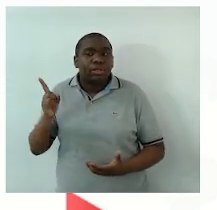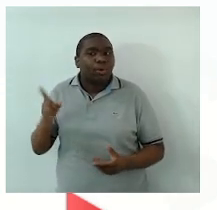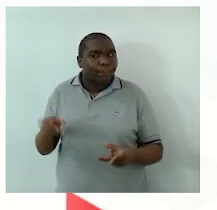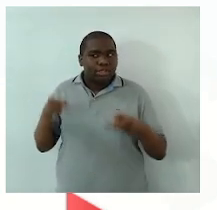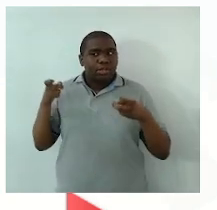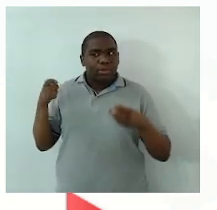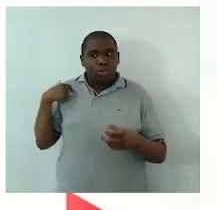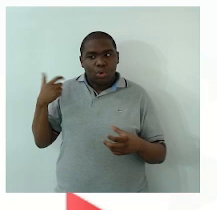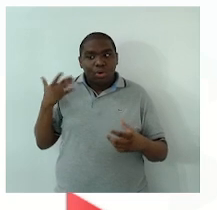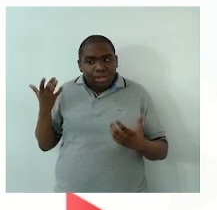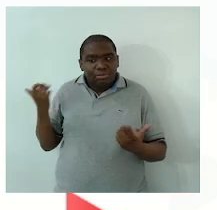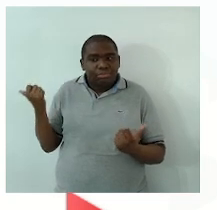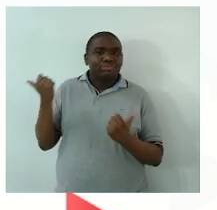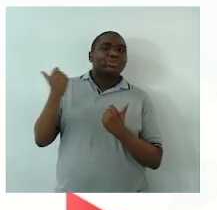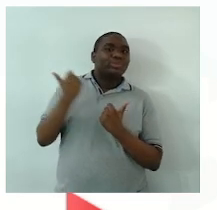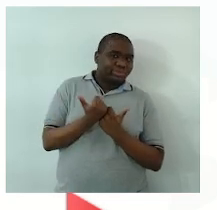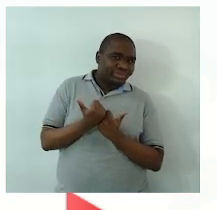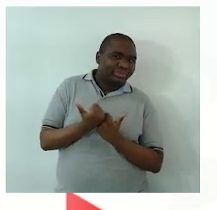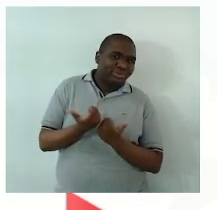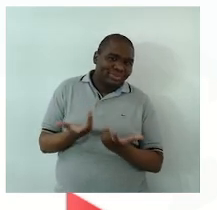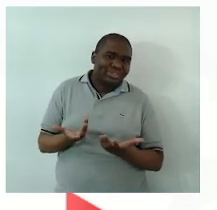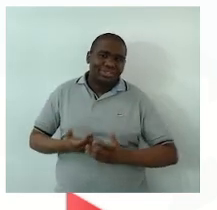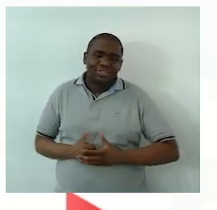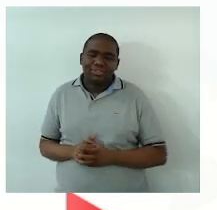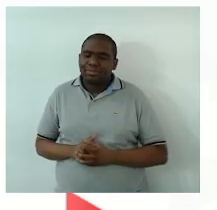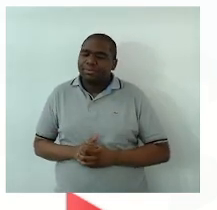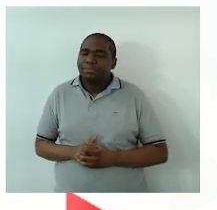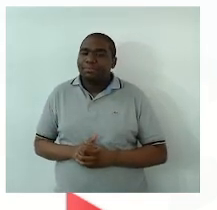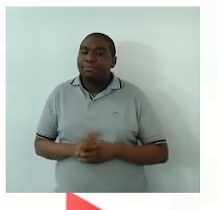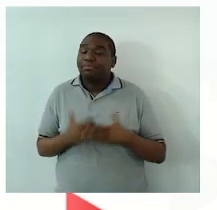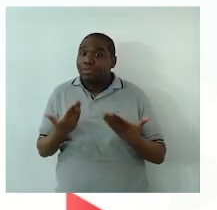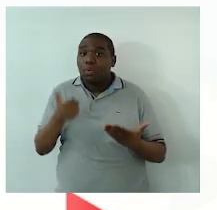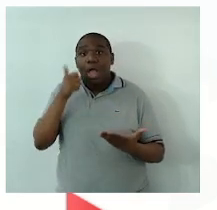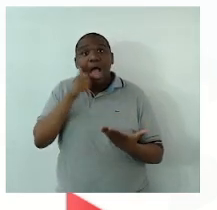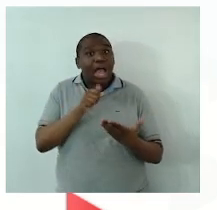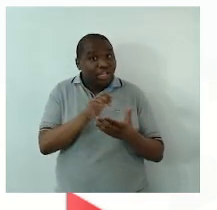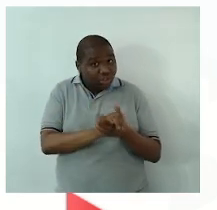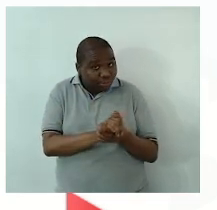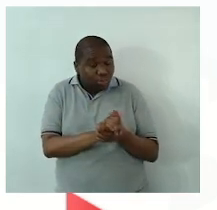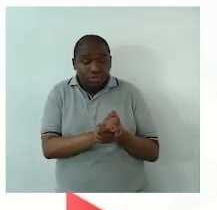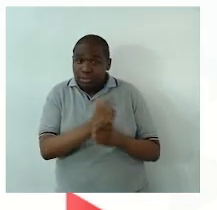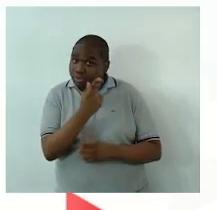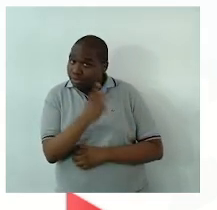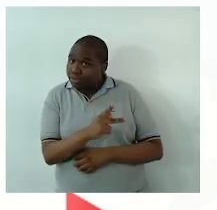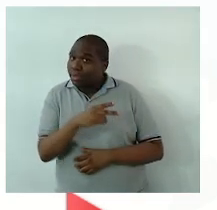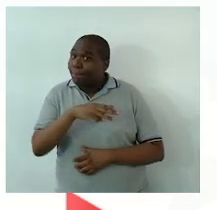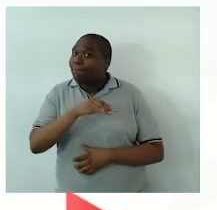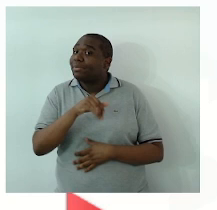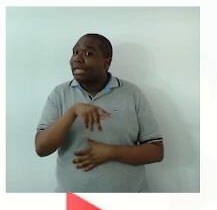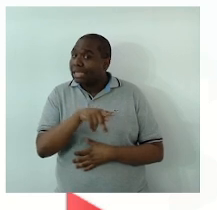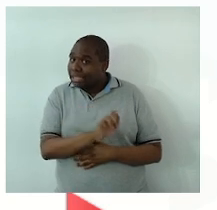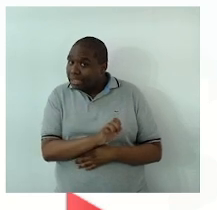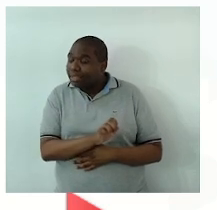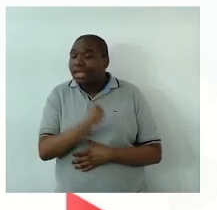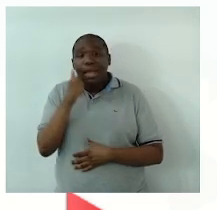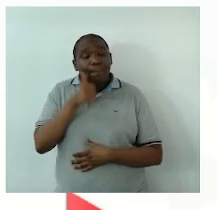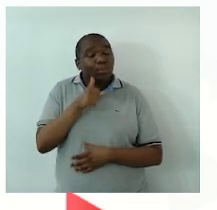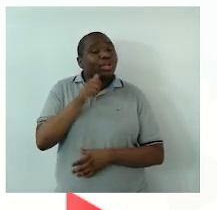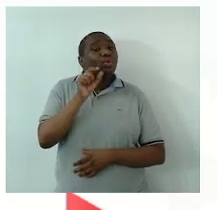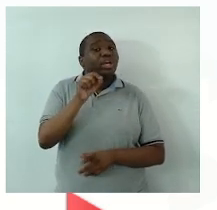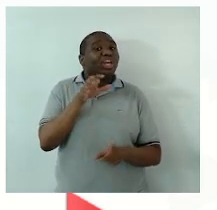né, segurando para tornar-se sucessor. Então, a esposa de Mike, né, Ruth, acaba